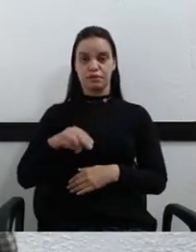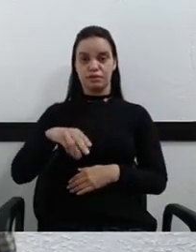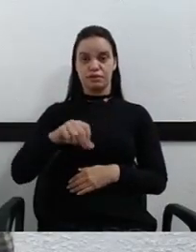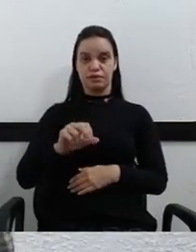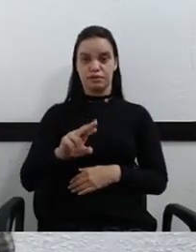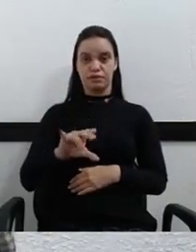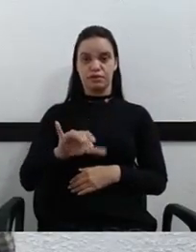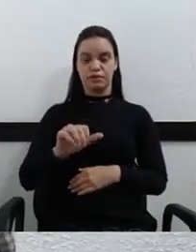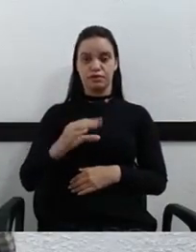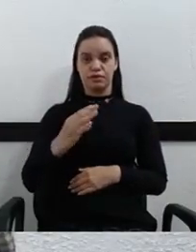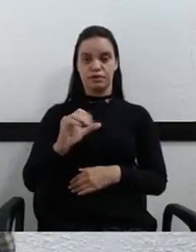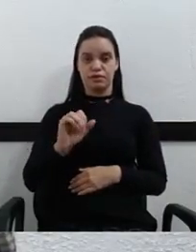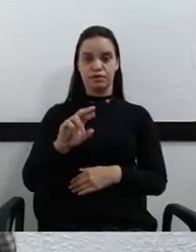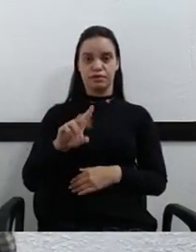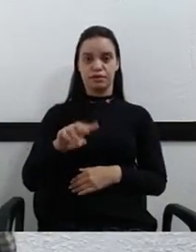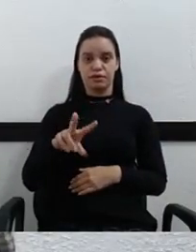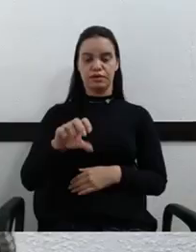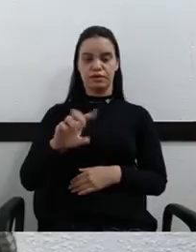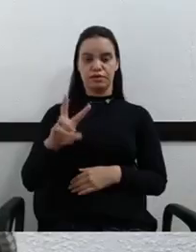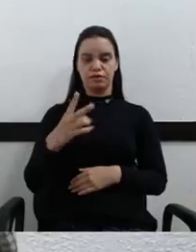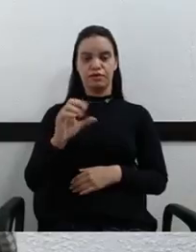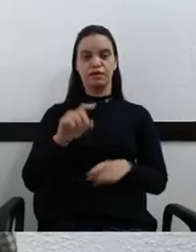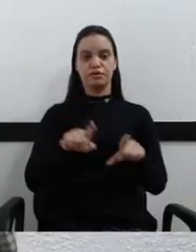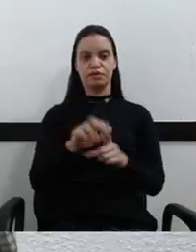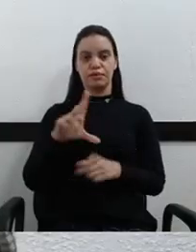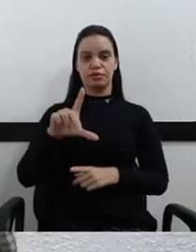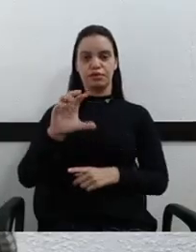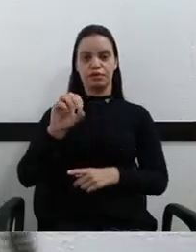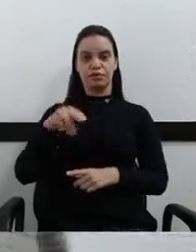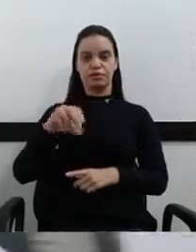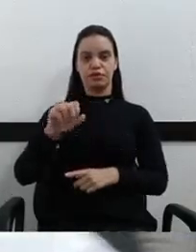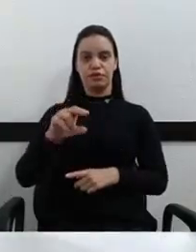Mariana Carvalho Nogueira. O relator é o conselheiro Leonardo Nascimento de Paula,